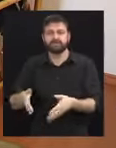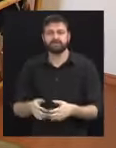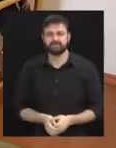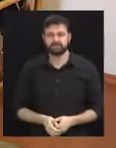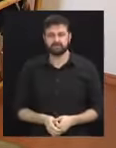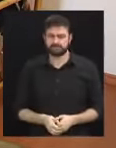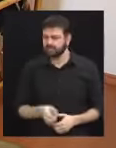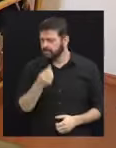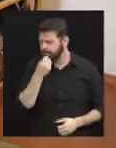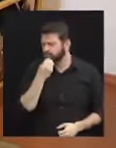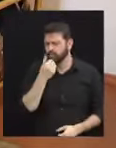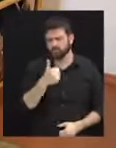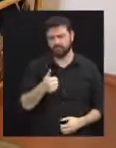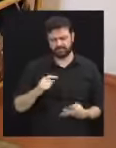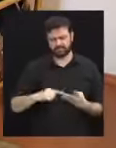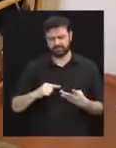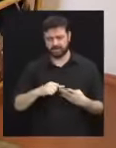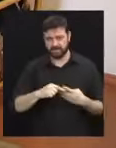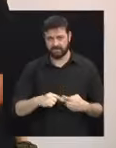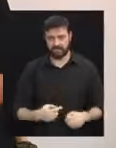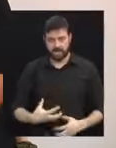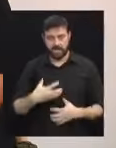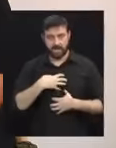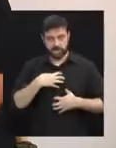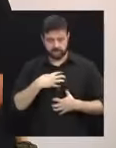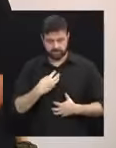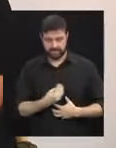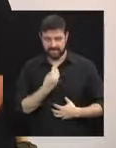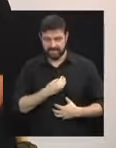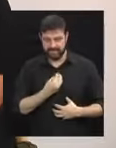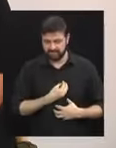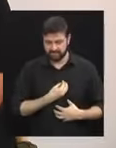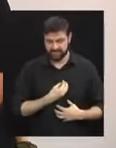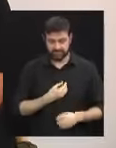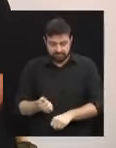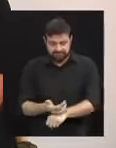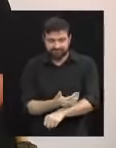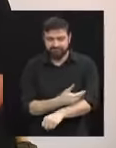os possíveis. A começar de emocionais. Emocionais, desenvolvimento emocional,